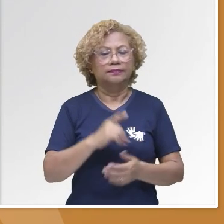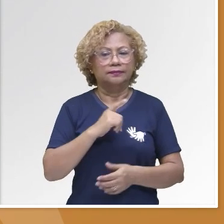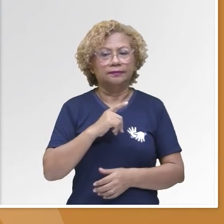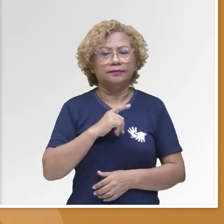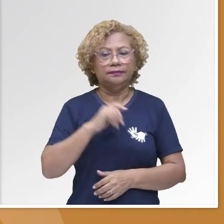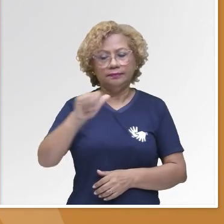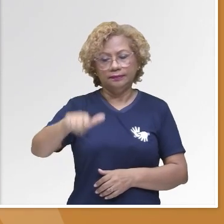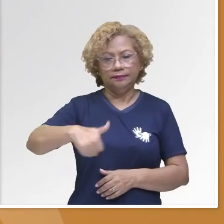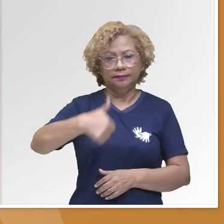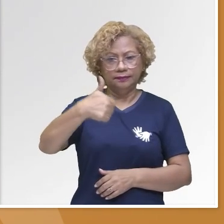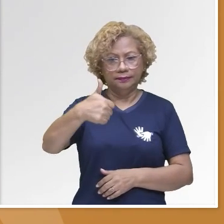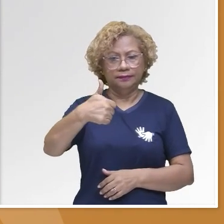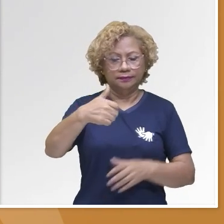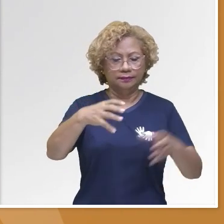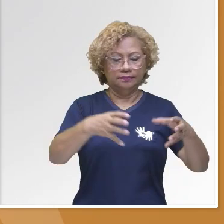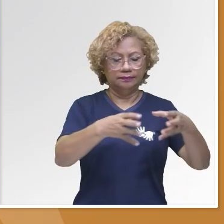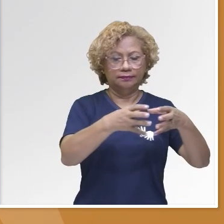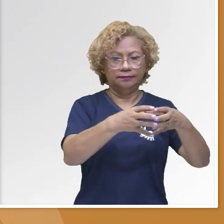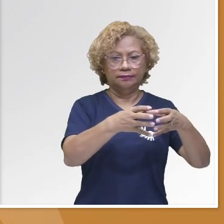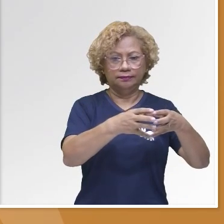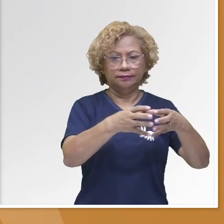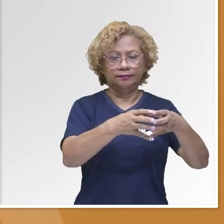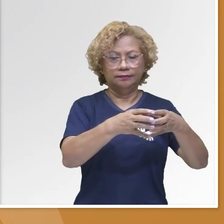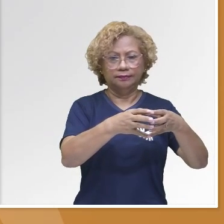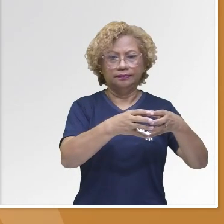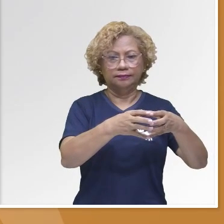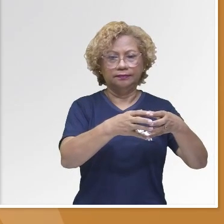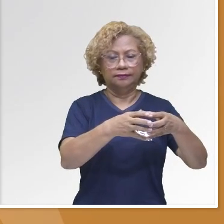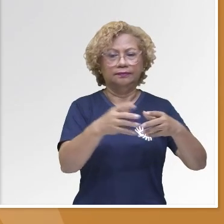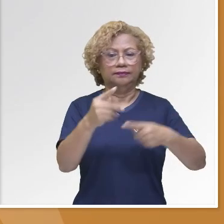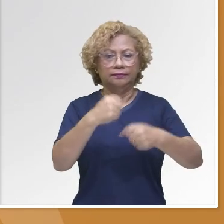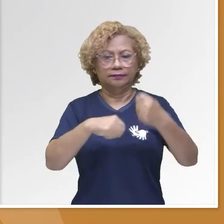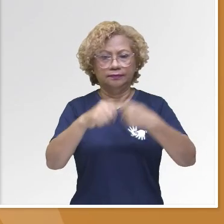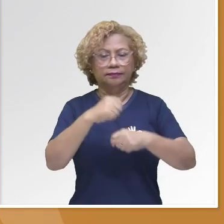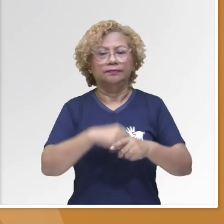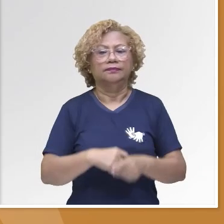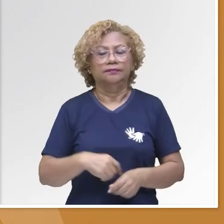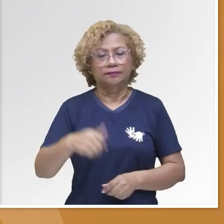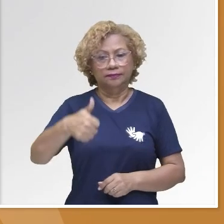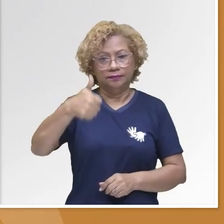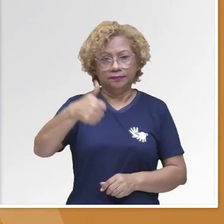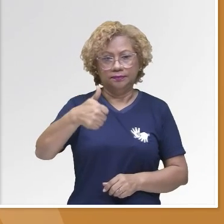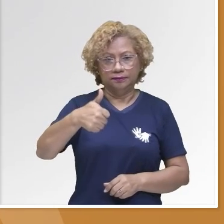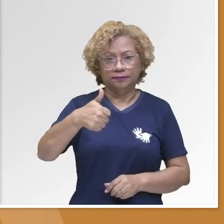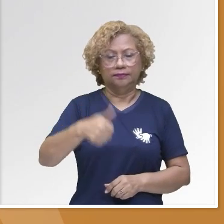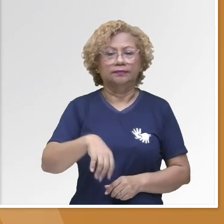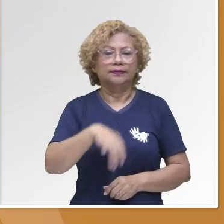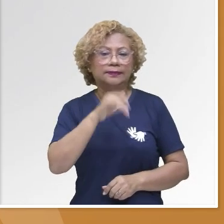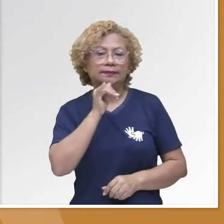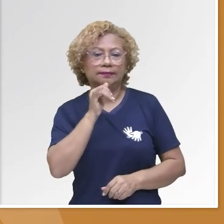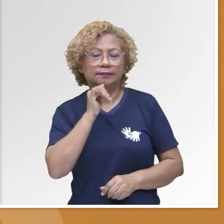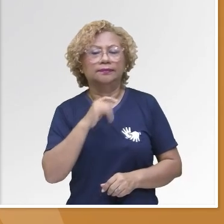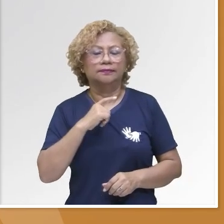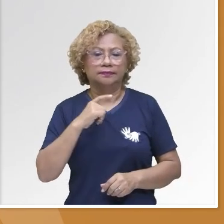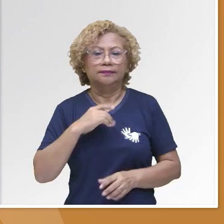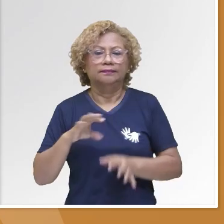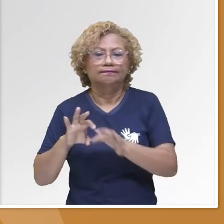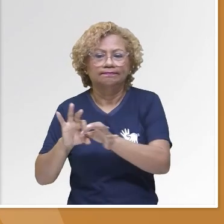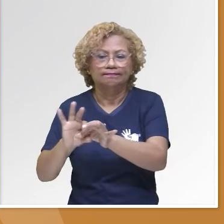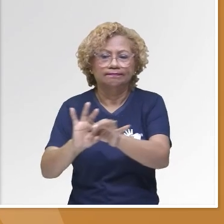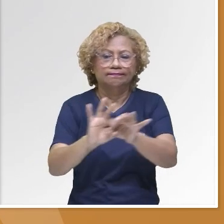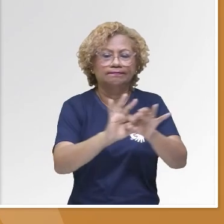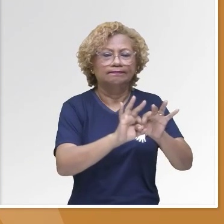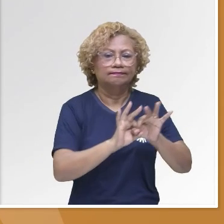blocos econômicos. Então, olha só, os pontos negativos, a gente verifica que vai ocorrer as ações de cooperação que